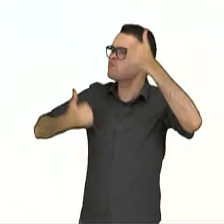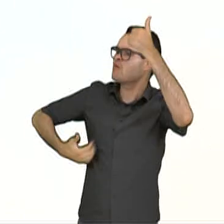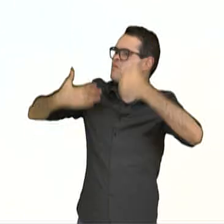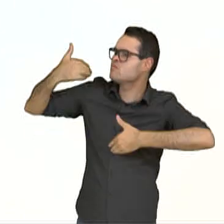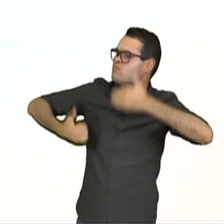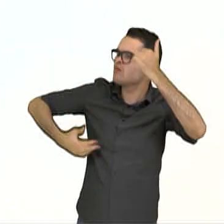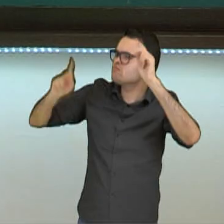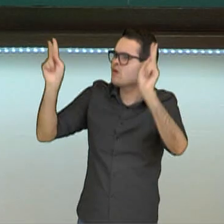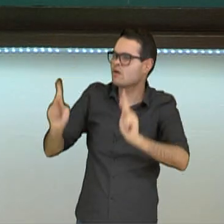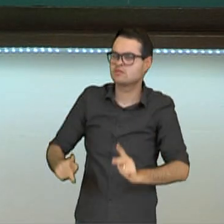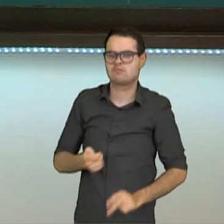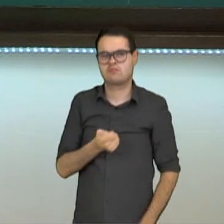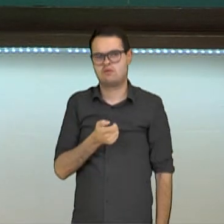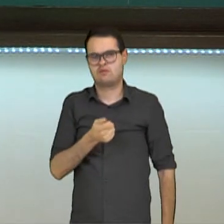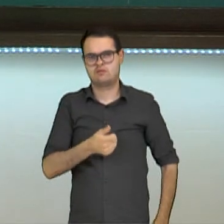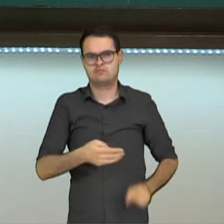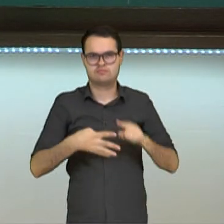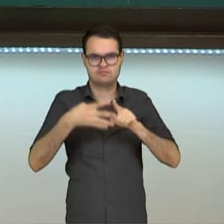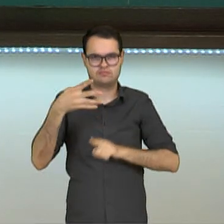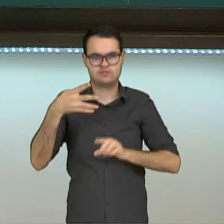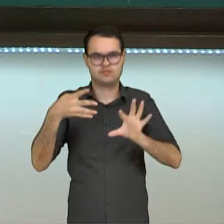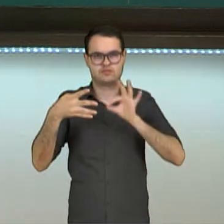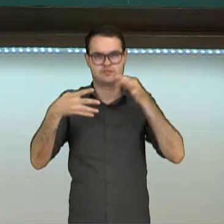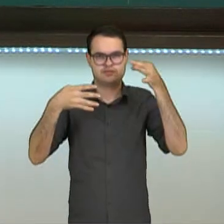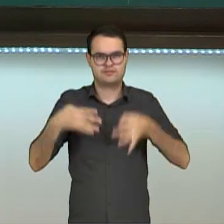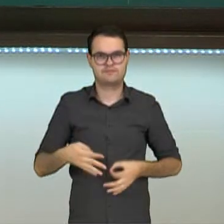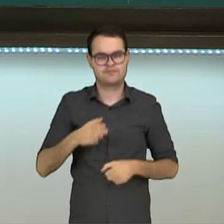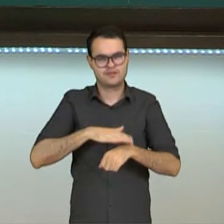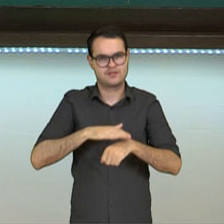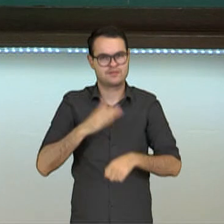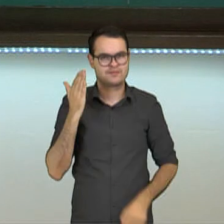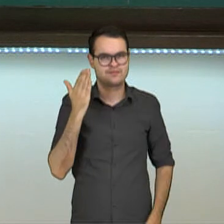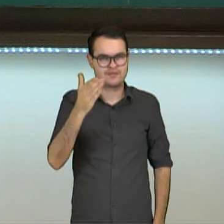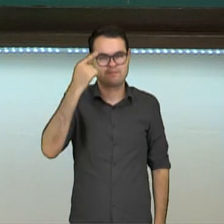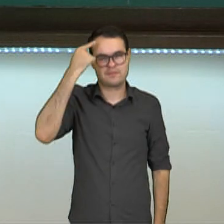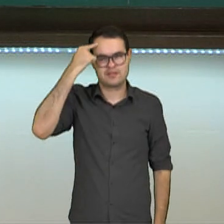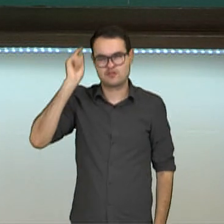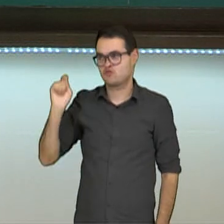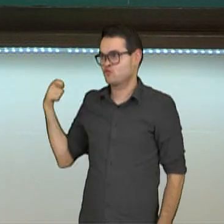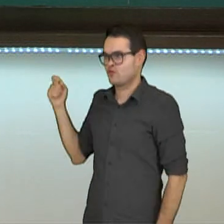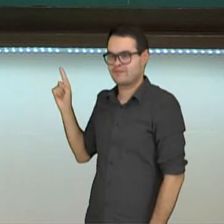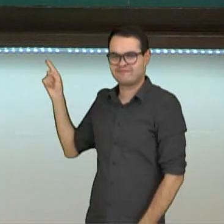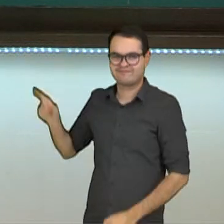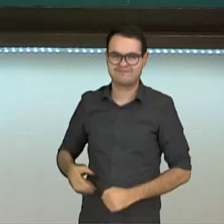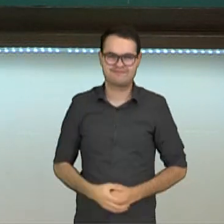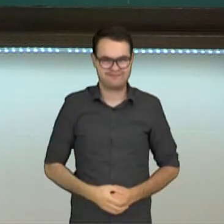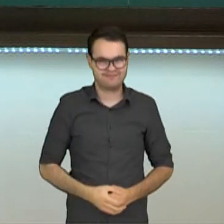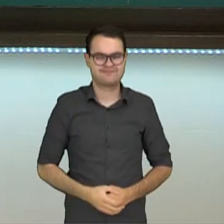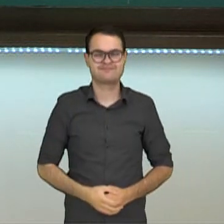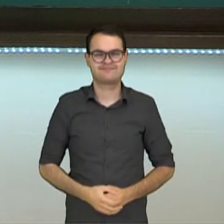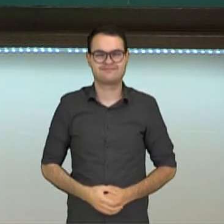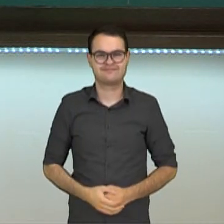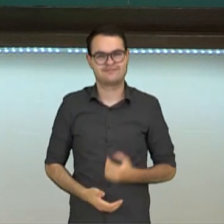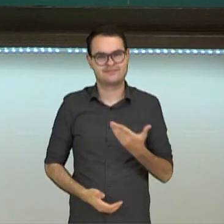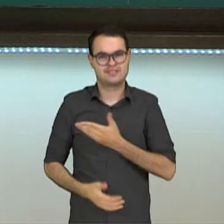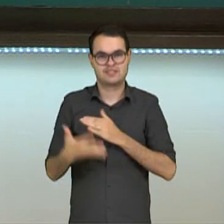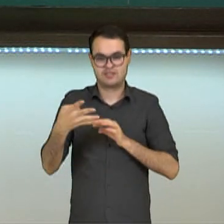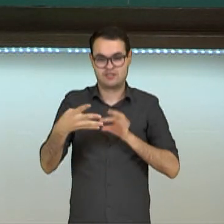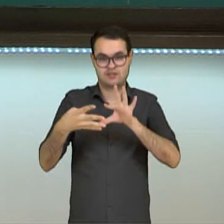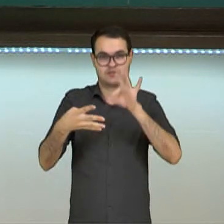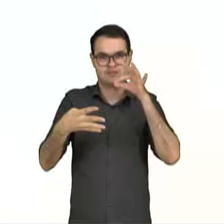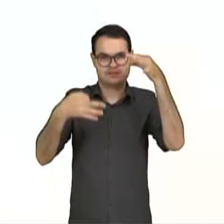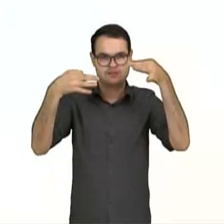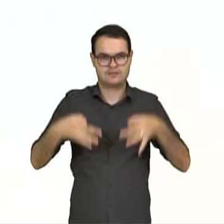de paz. Então agora você tem um tempinho para refletir sobre a tirinha e essas questões, assinalar a